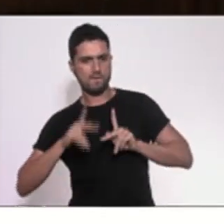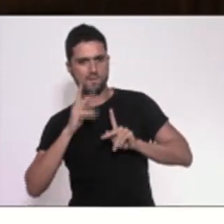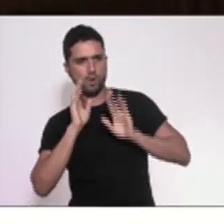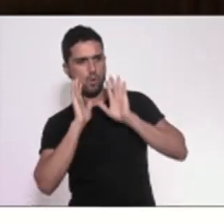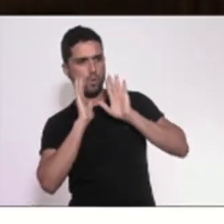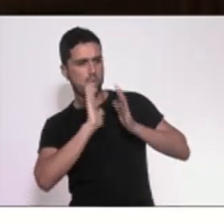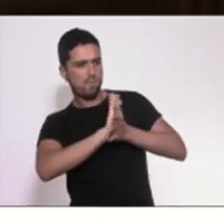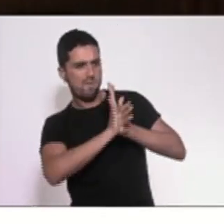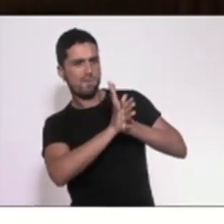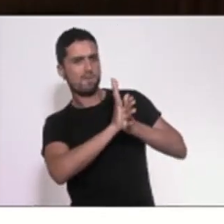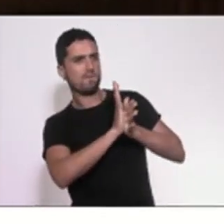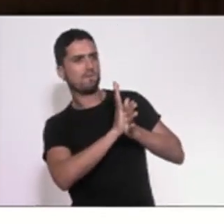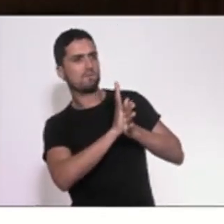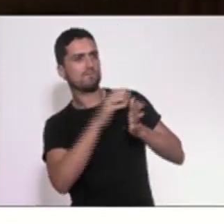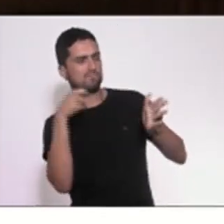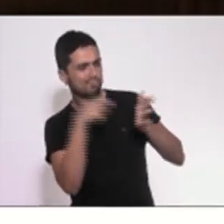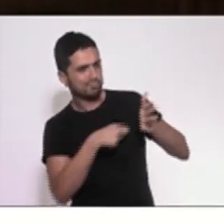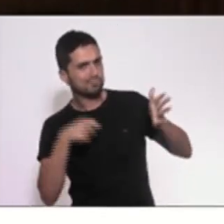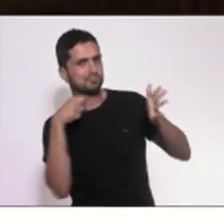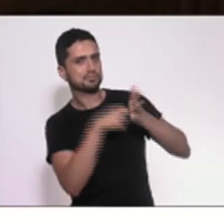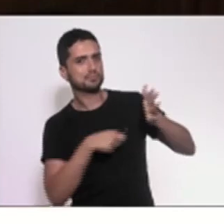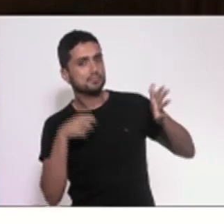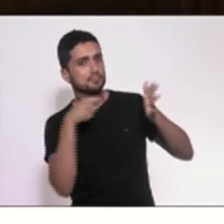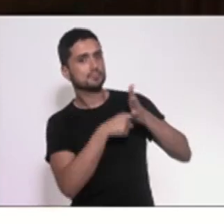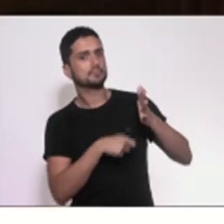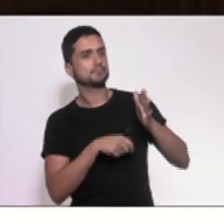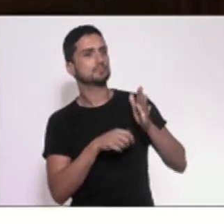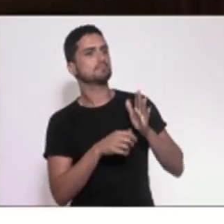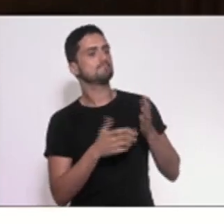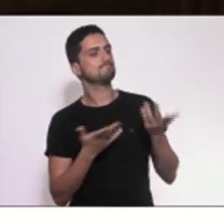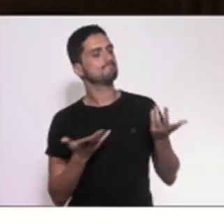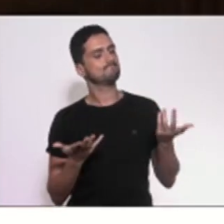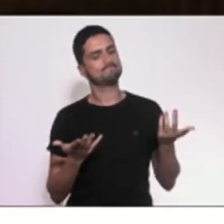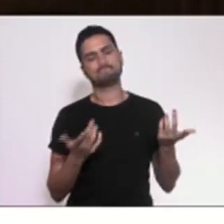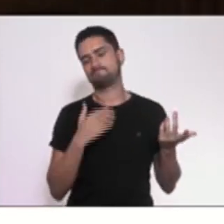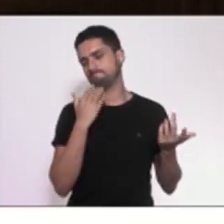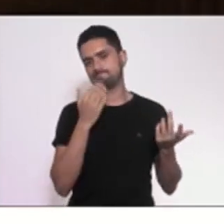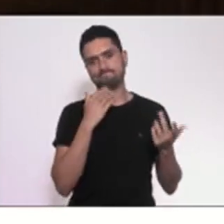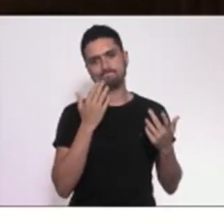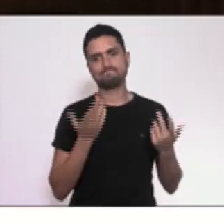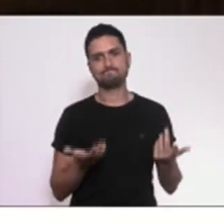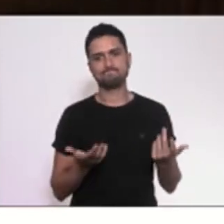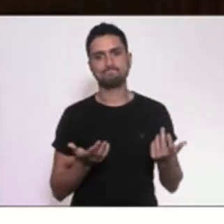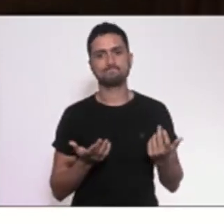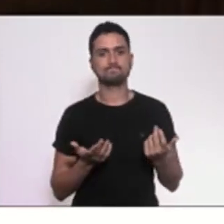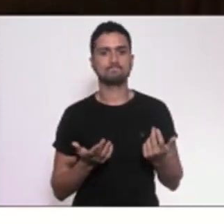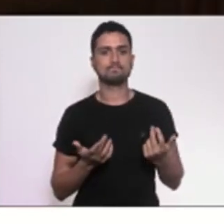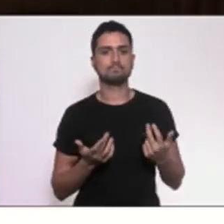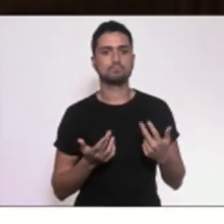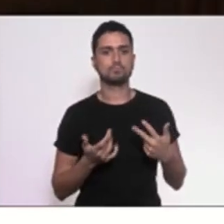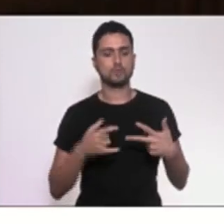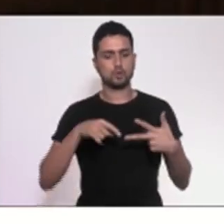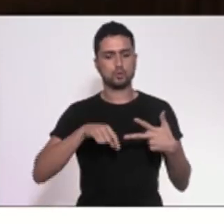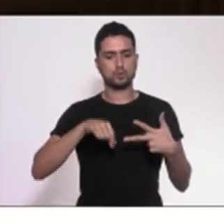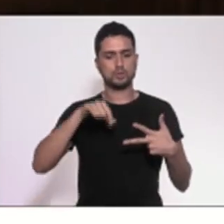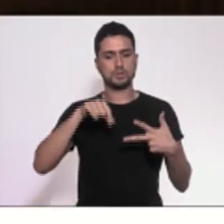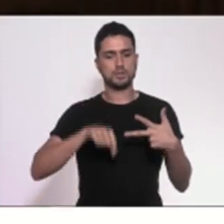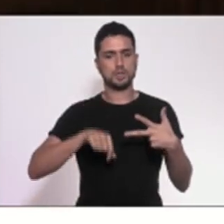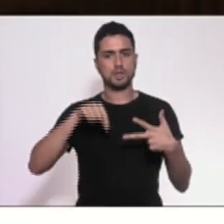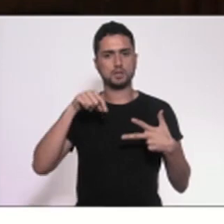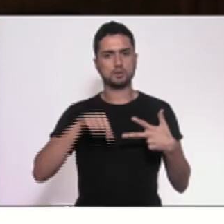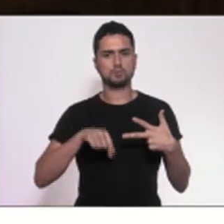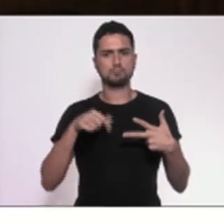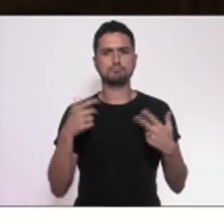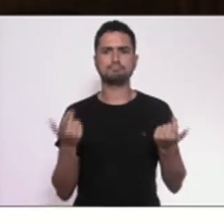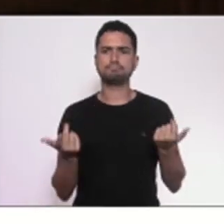mesmo os poderes eleitos pelo povo. Não é à toa que a gente tem um poder judiciário tão corporativo,